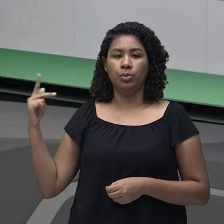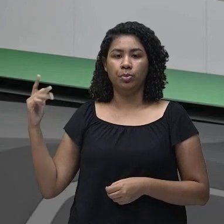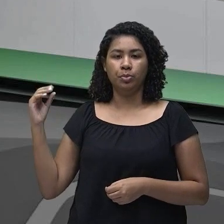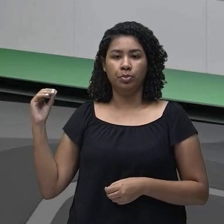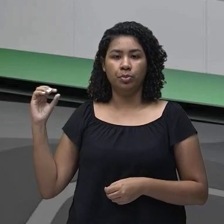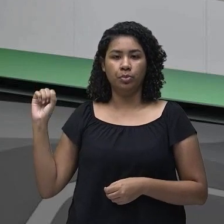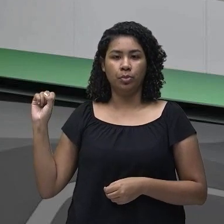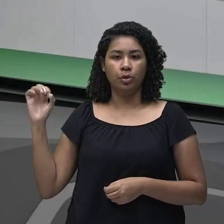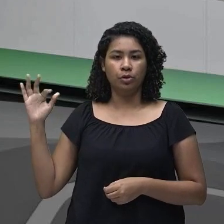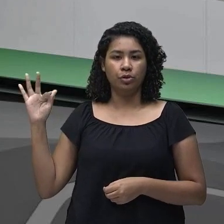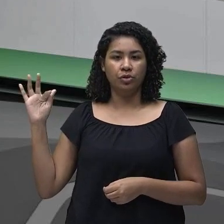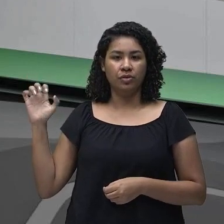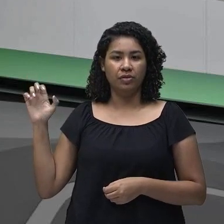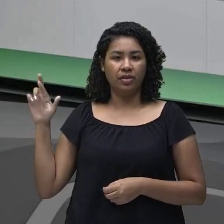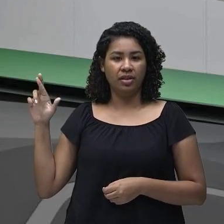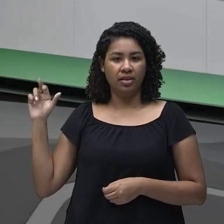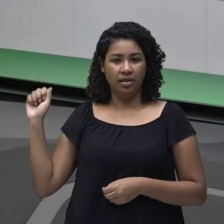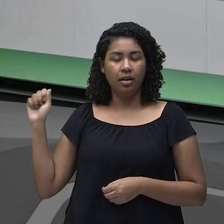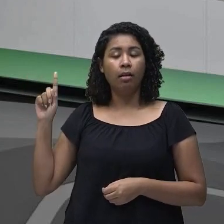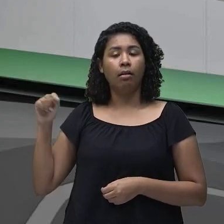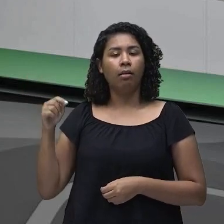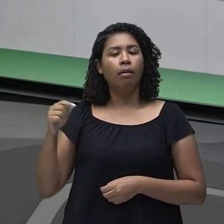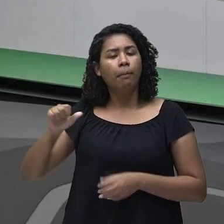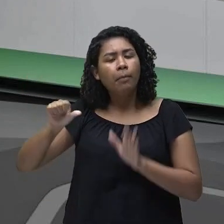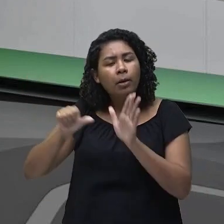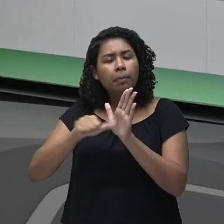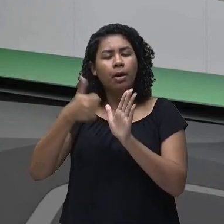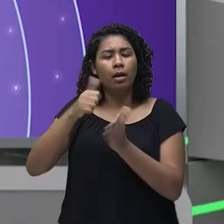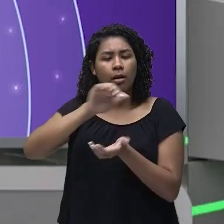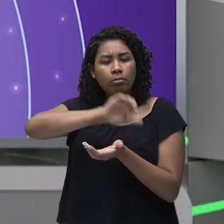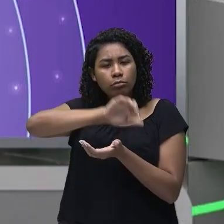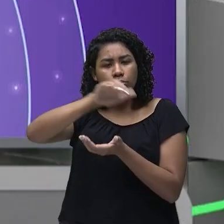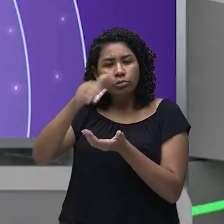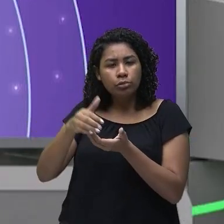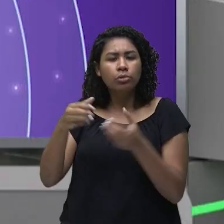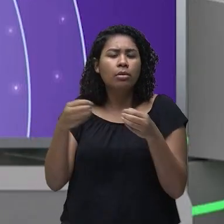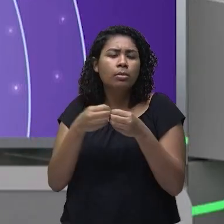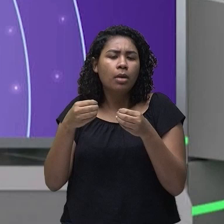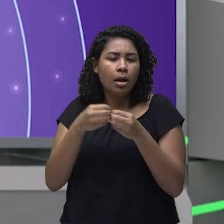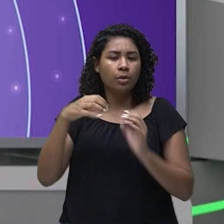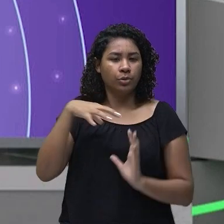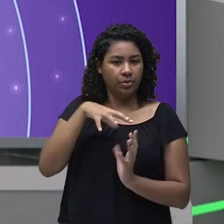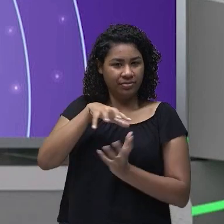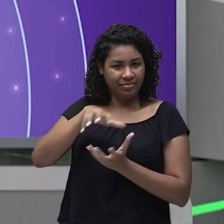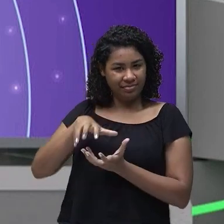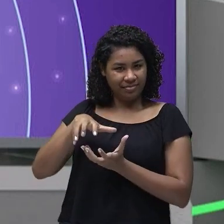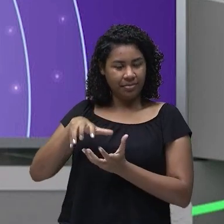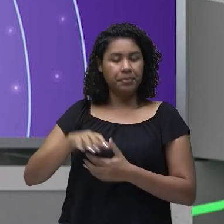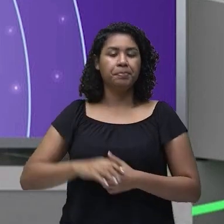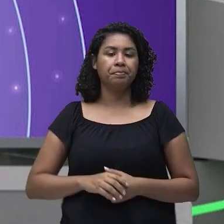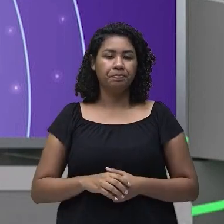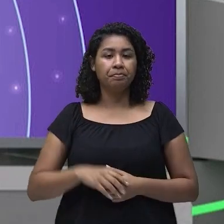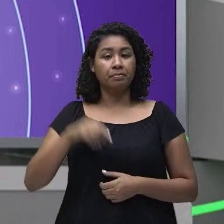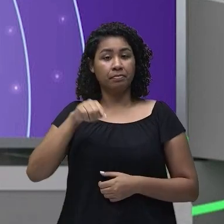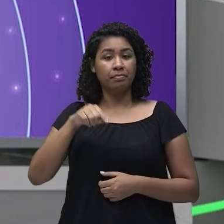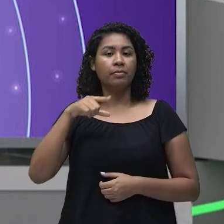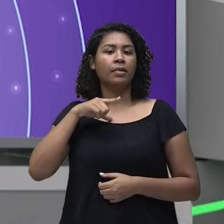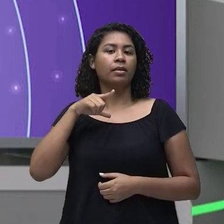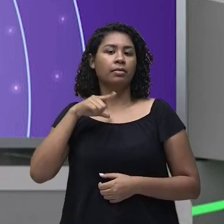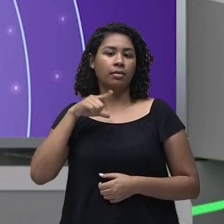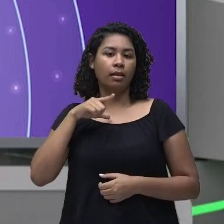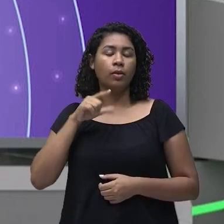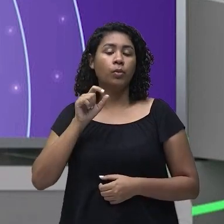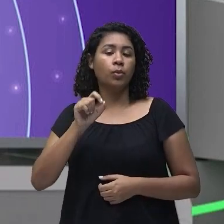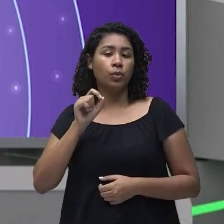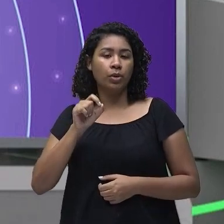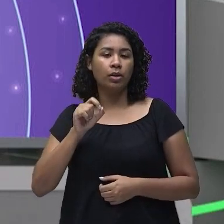troposfera, né? Aquela primeira camada que a gente observa bem próxima ao nosso planeta. É a camada onde tem ali a maior quantidade